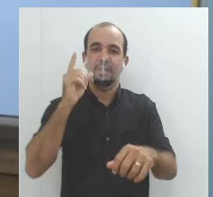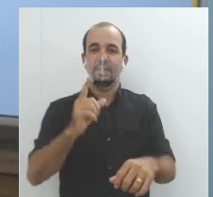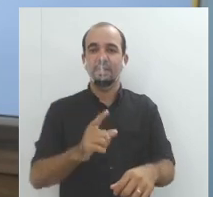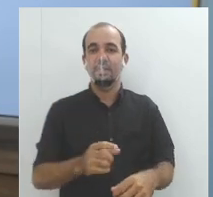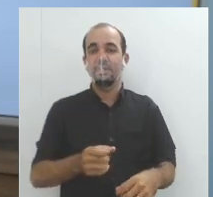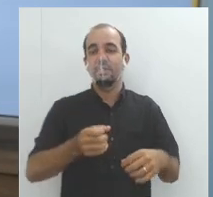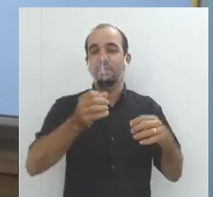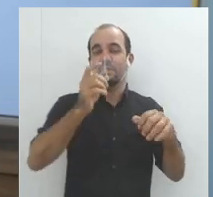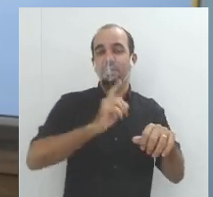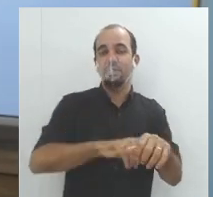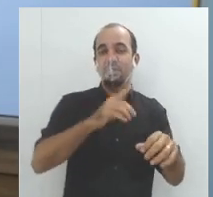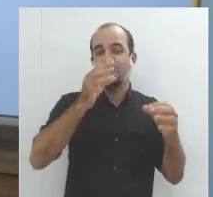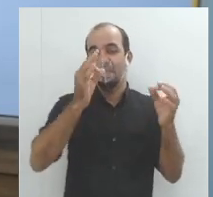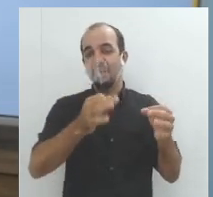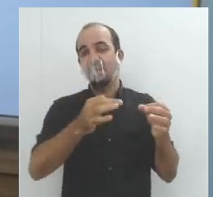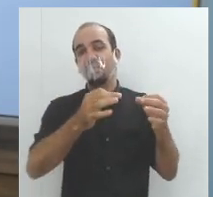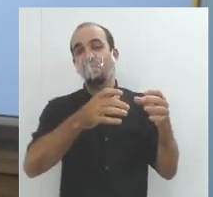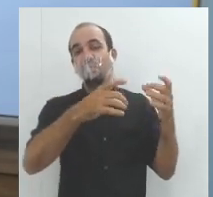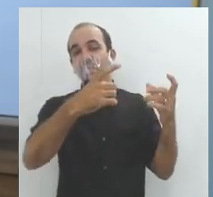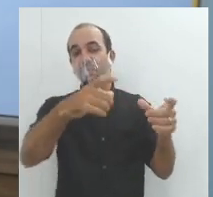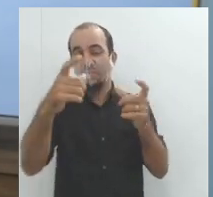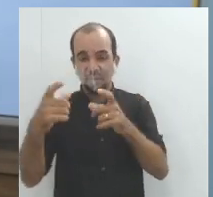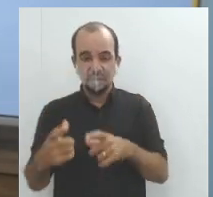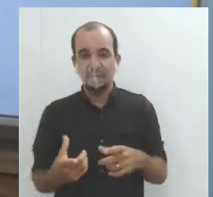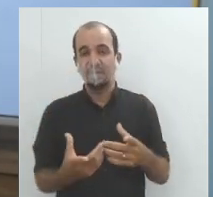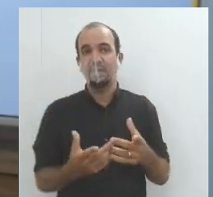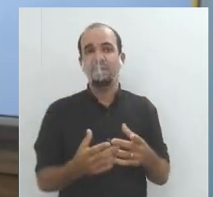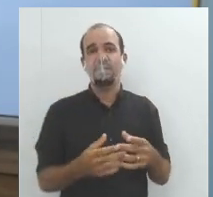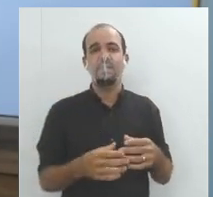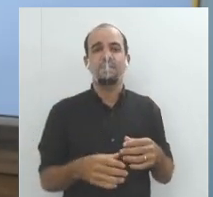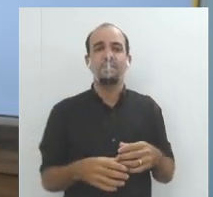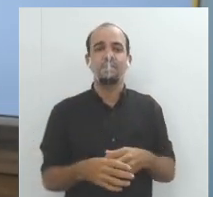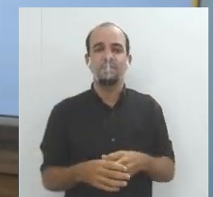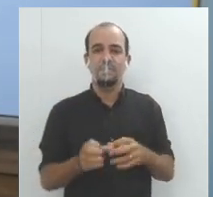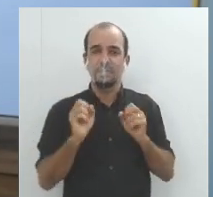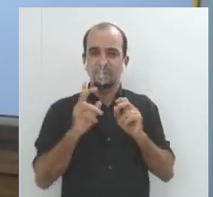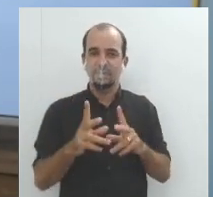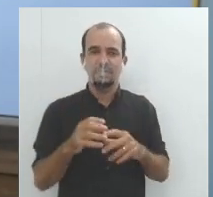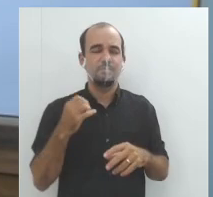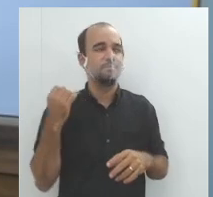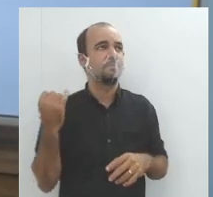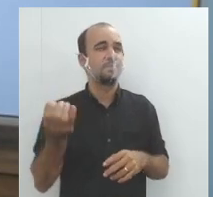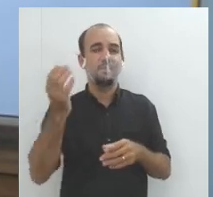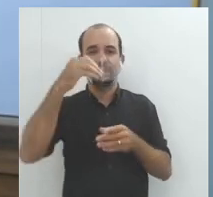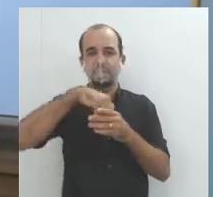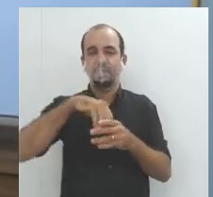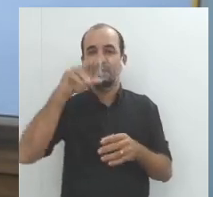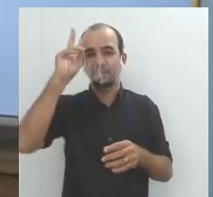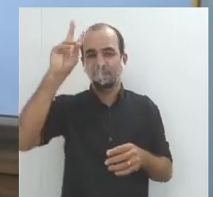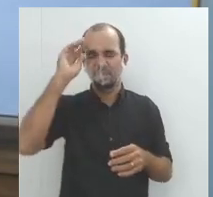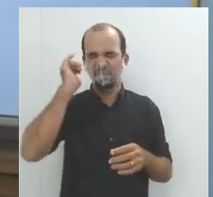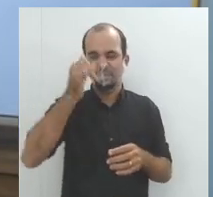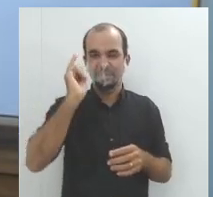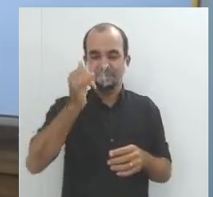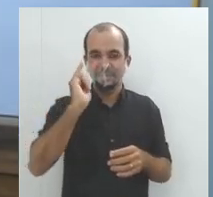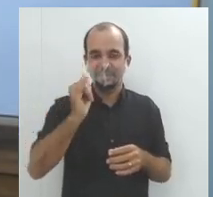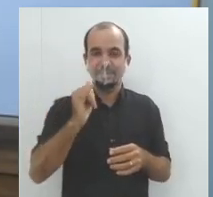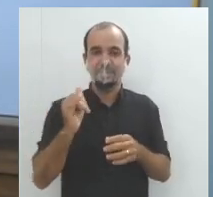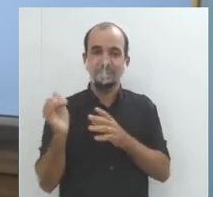locuções adverbiais marcando temporalidade, lugar, que são importantíssimas para percebermos